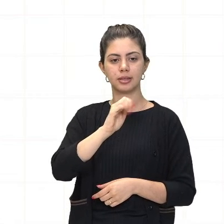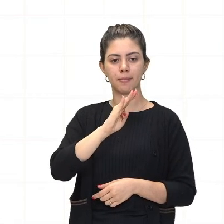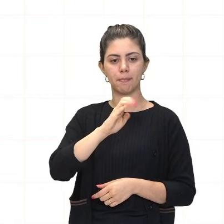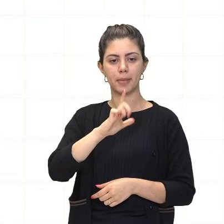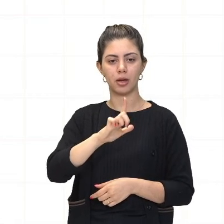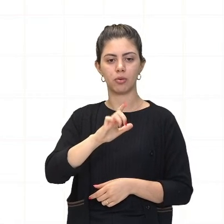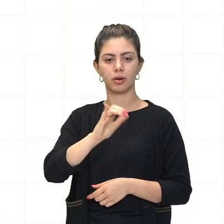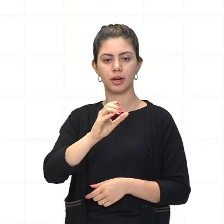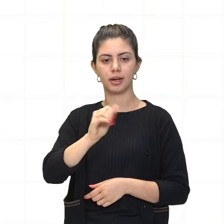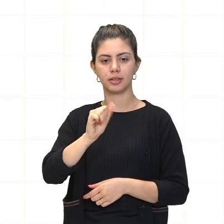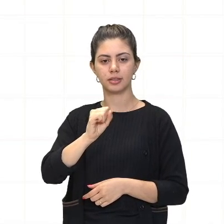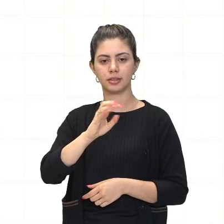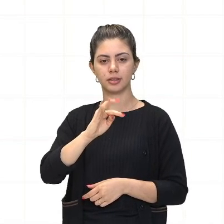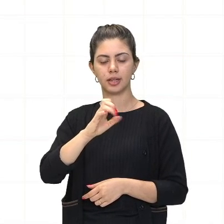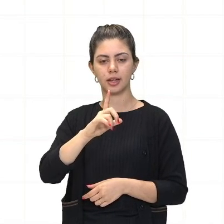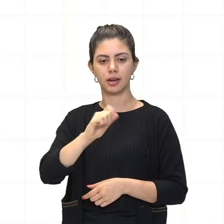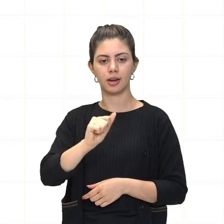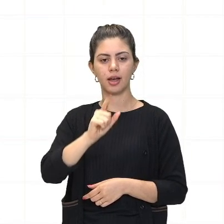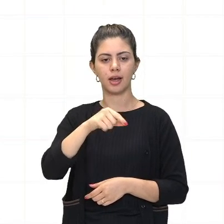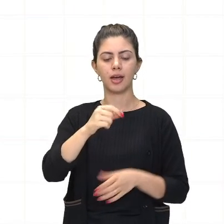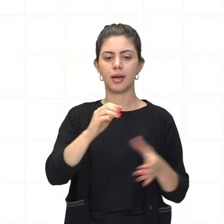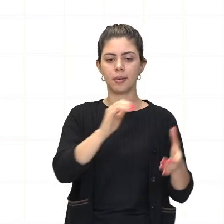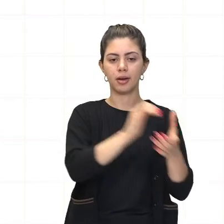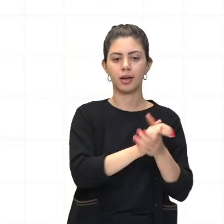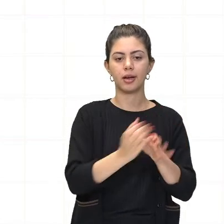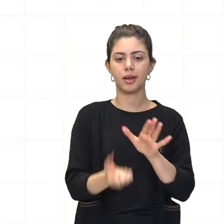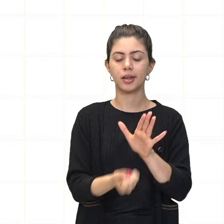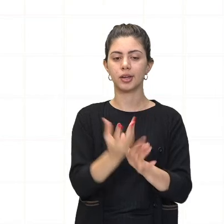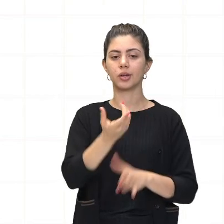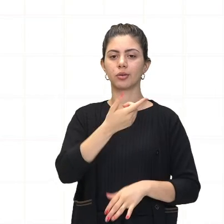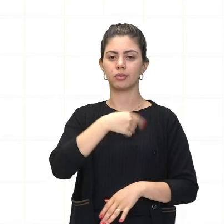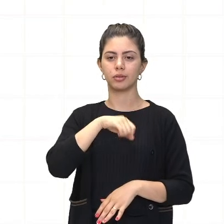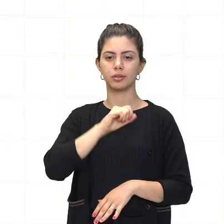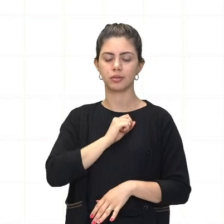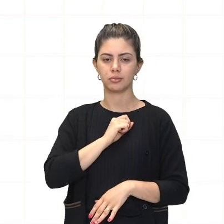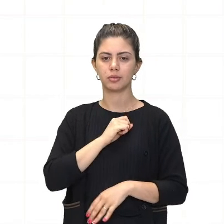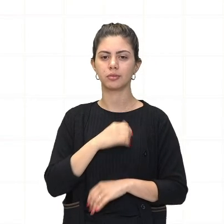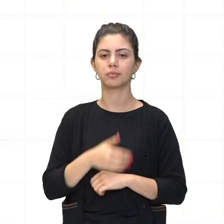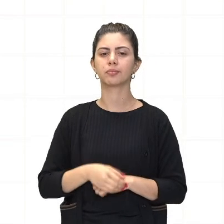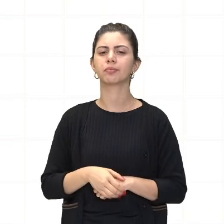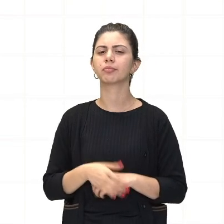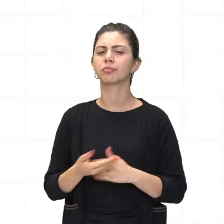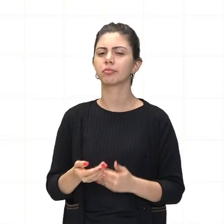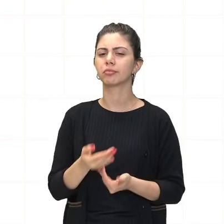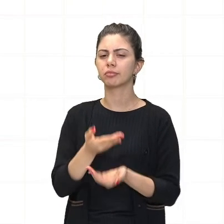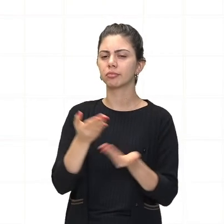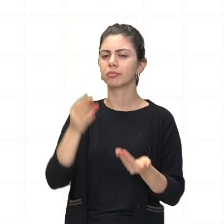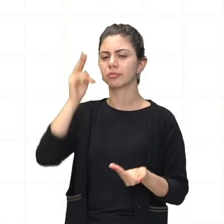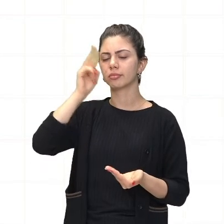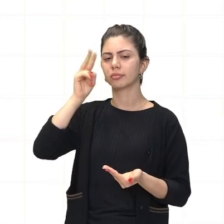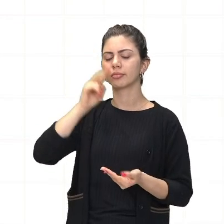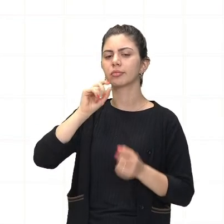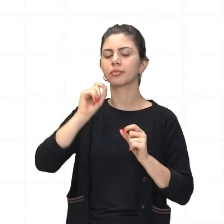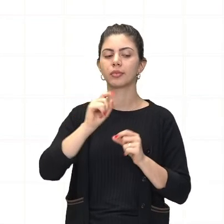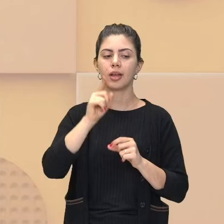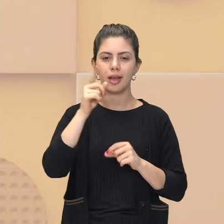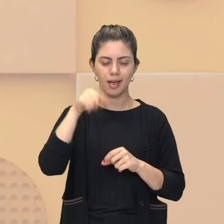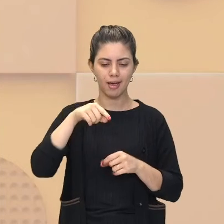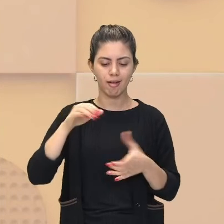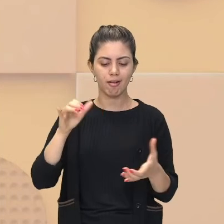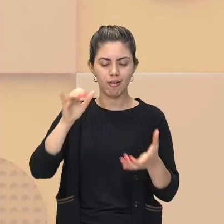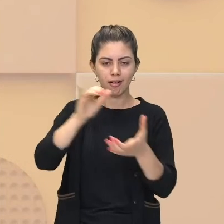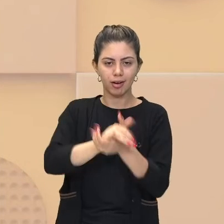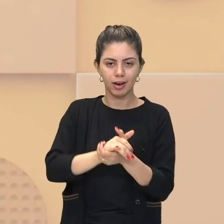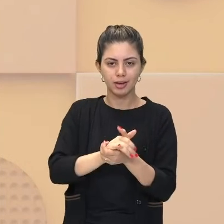reinos, culminando na formação da Espanha. Vocês lembram que a gente falou que essas alianças de casamento ou